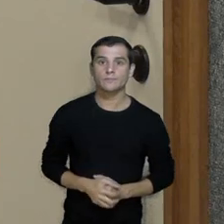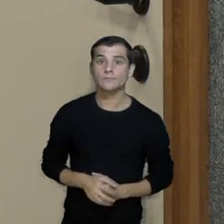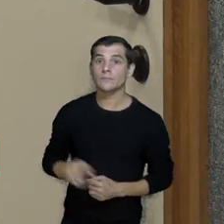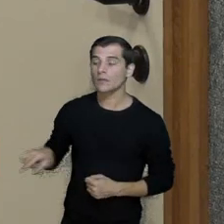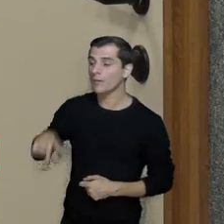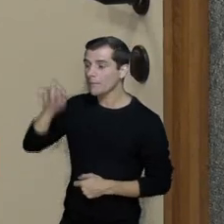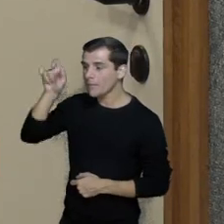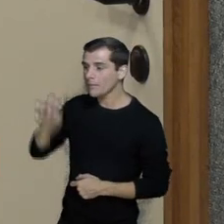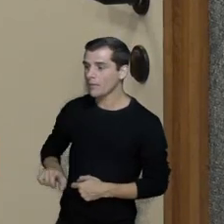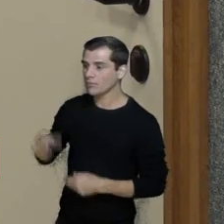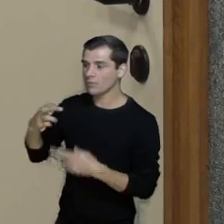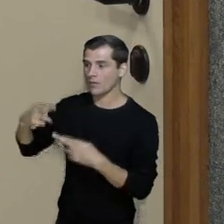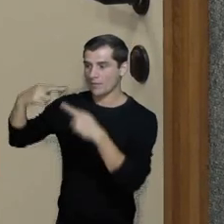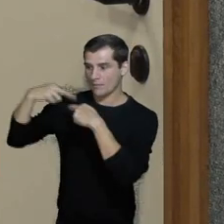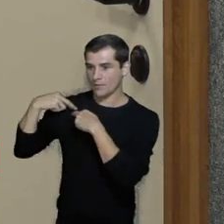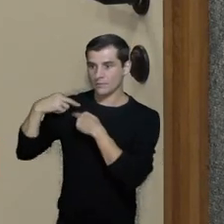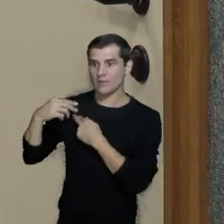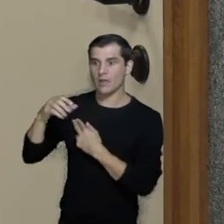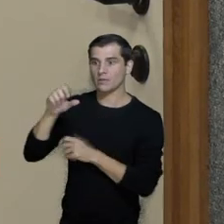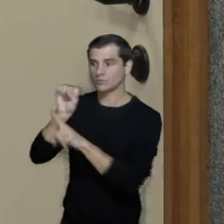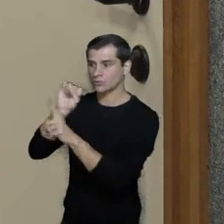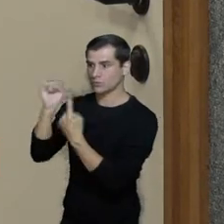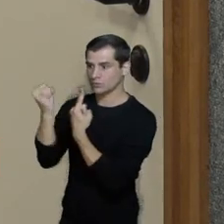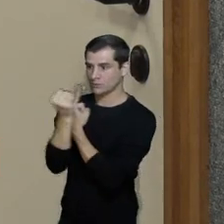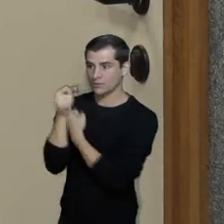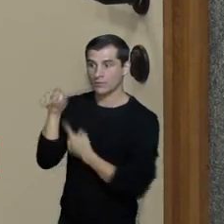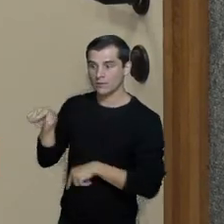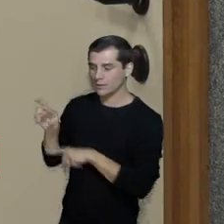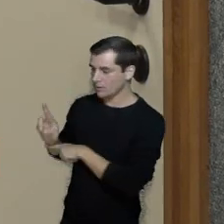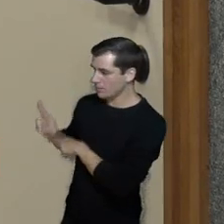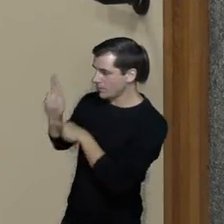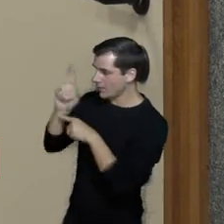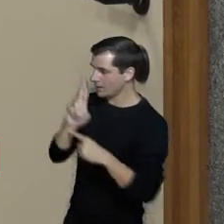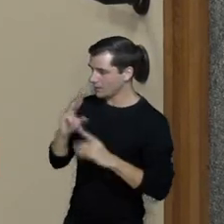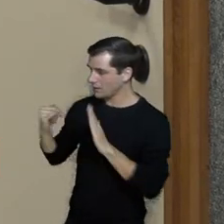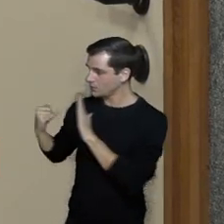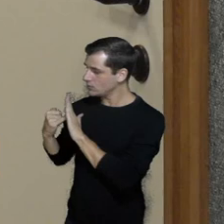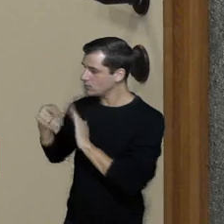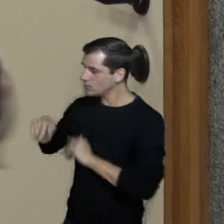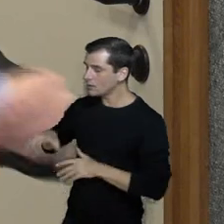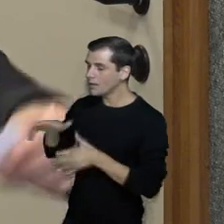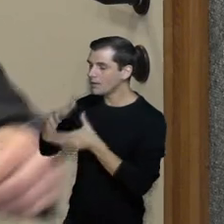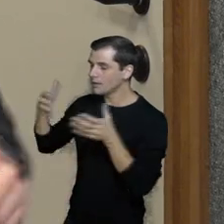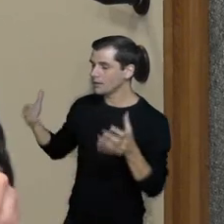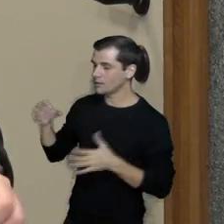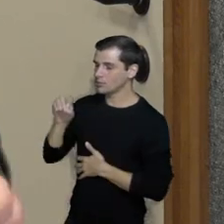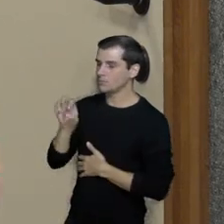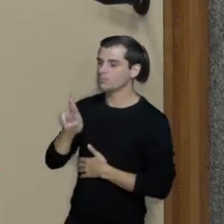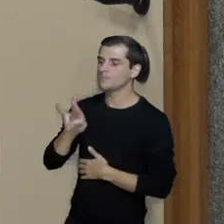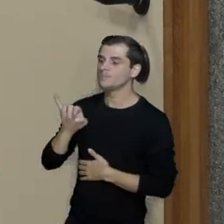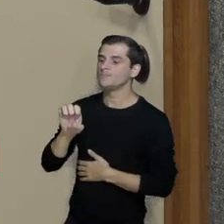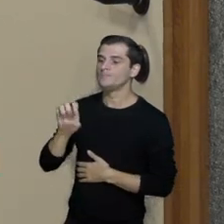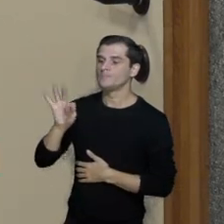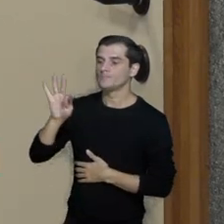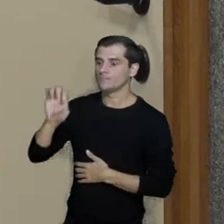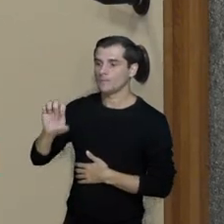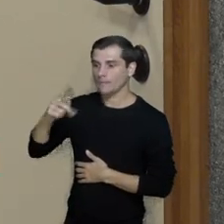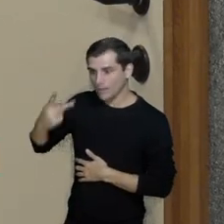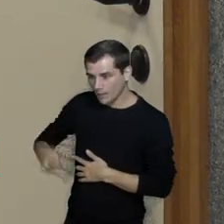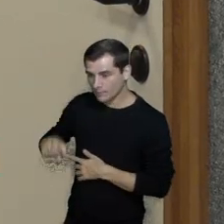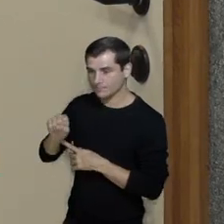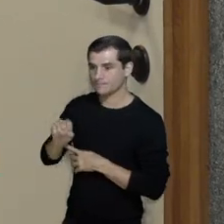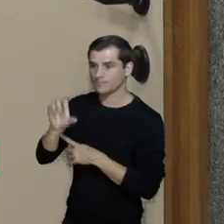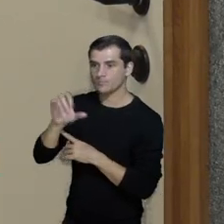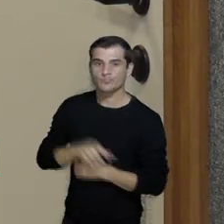Dionei Tonet neste ato representando a instituição Grande Oriente de Santa Catarina a senhora coordenadora de